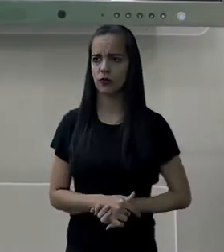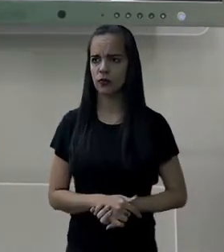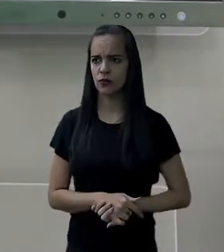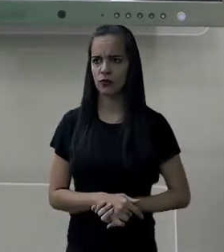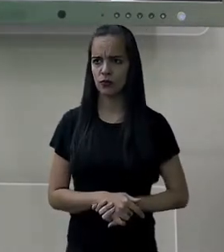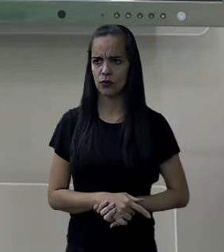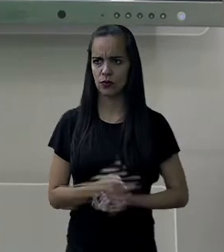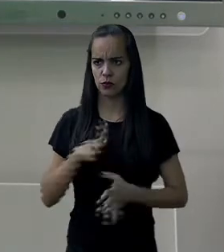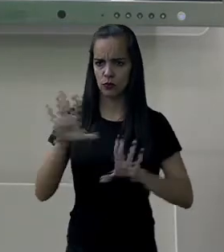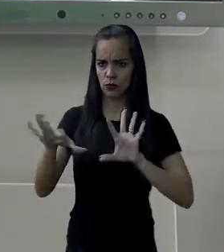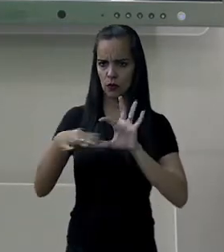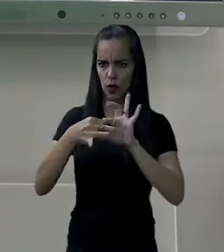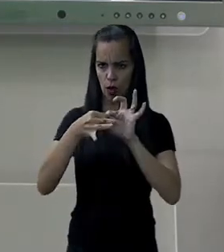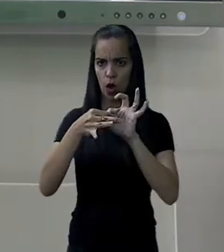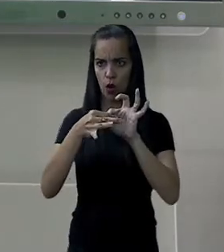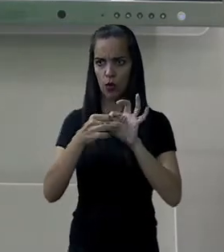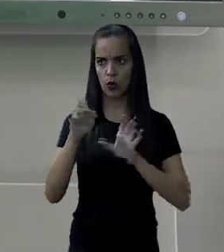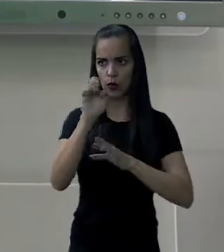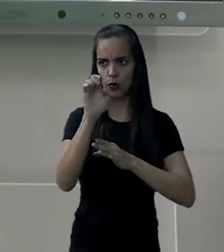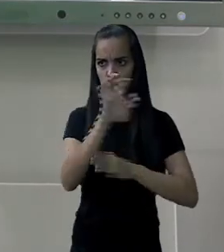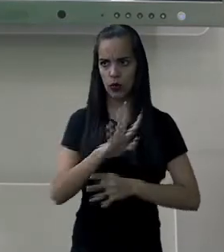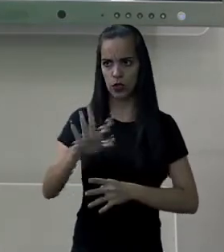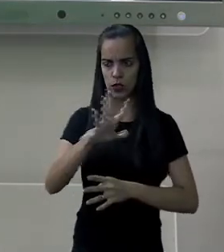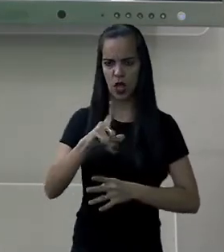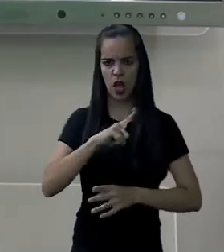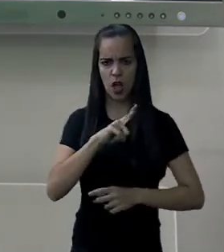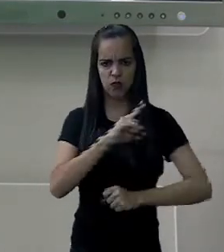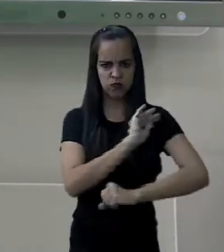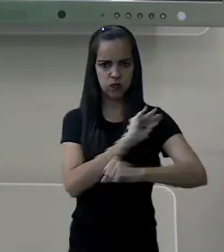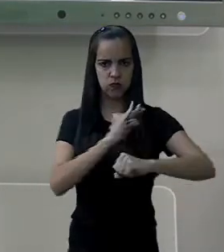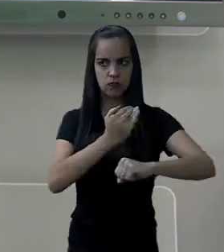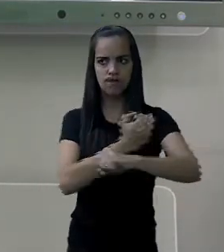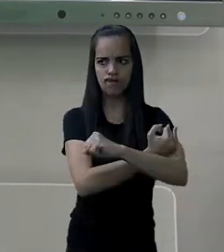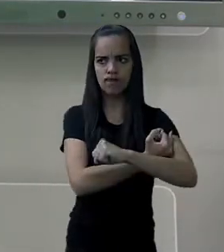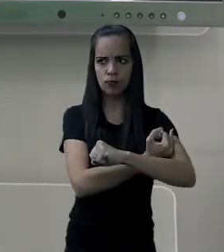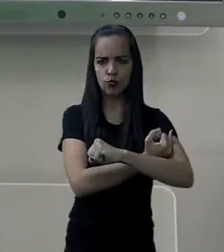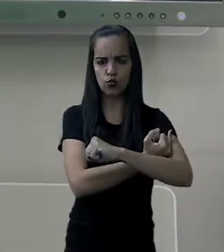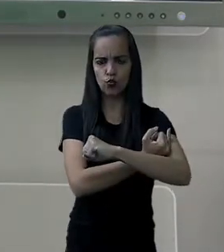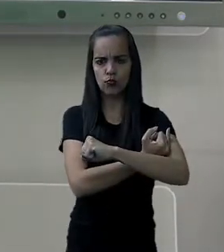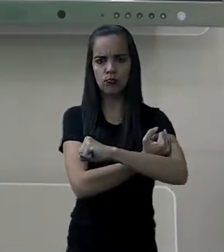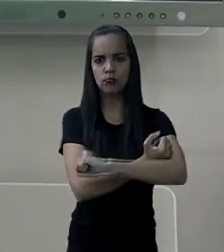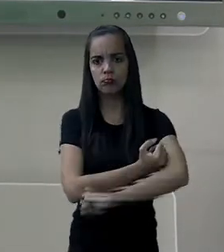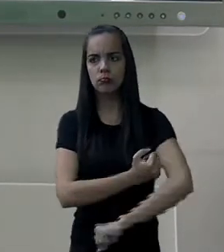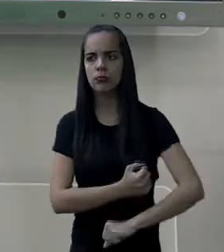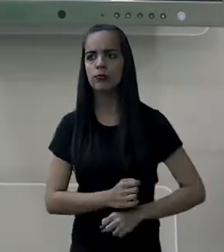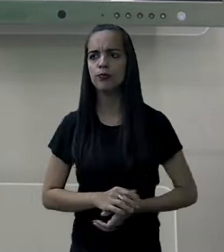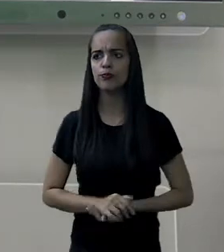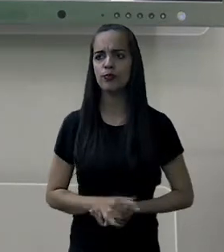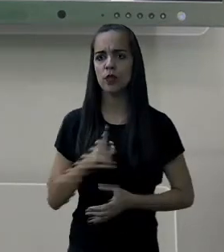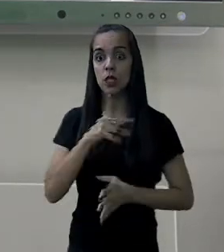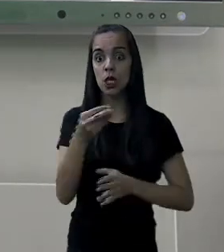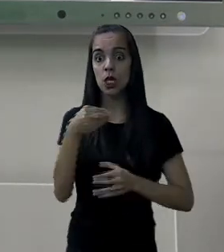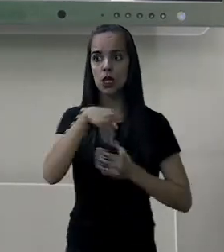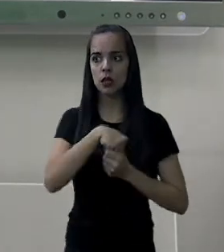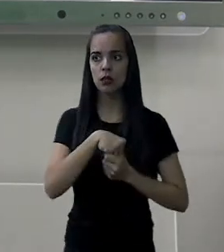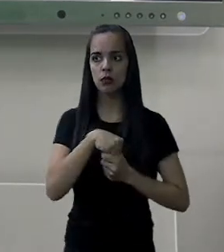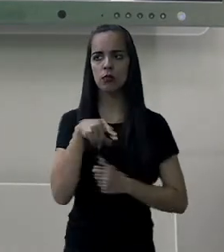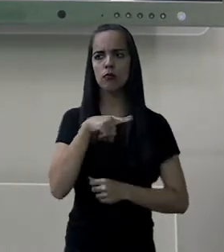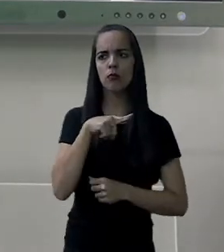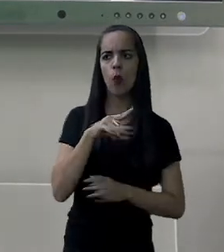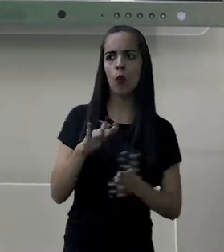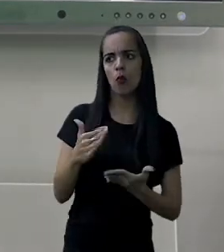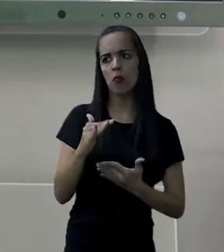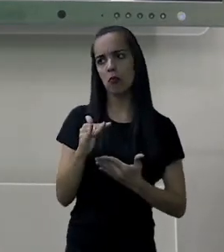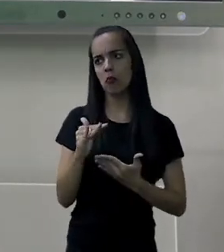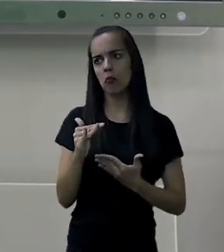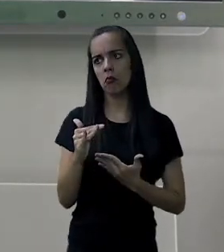a União Europeia ela tem uma força muito grande dentro